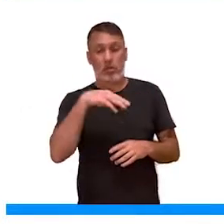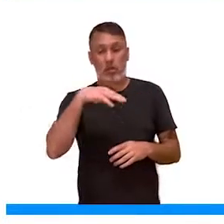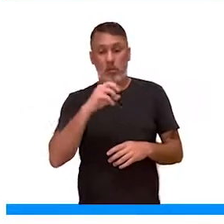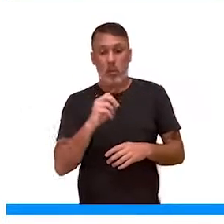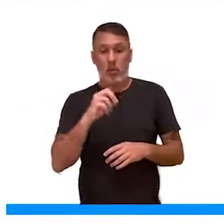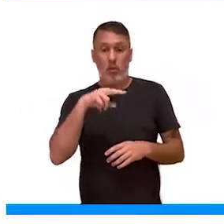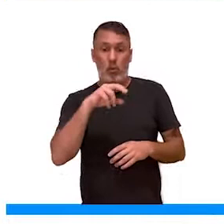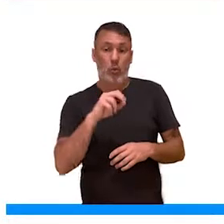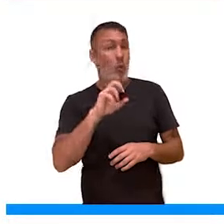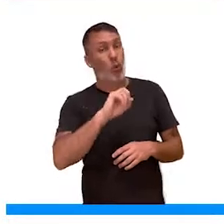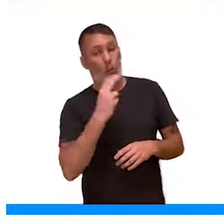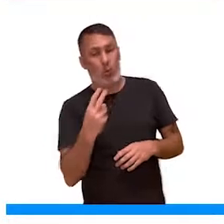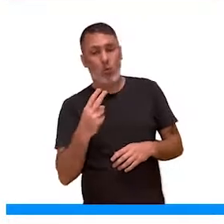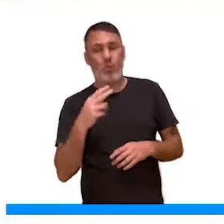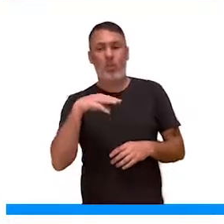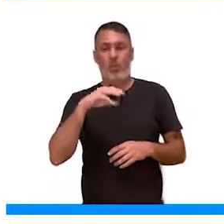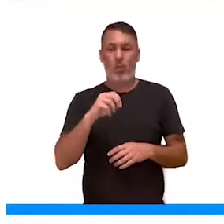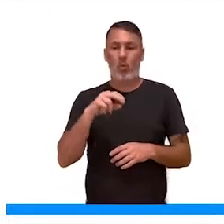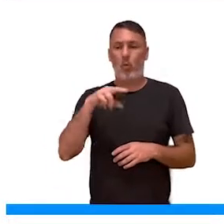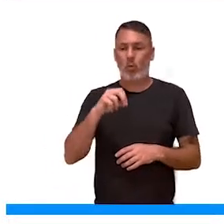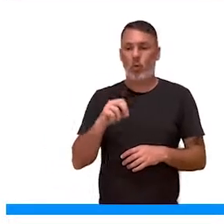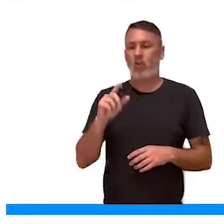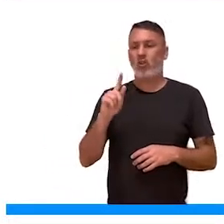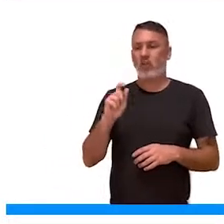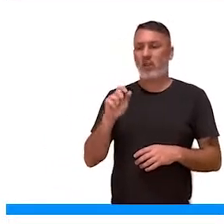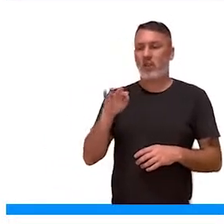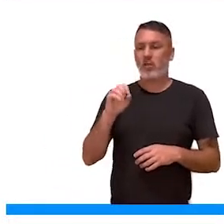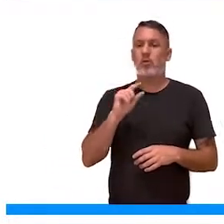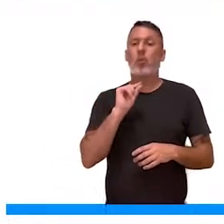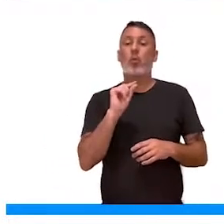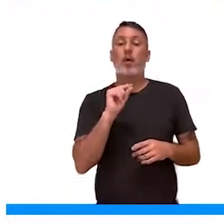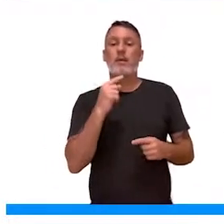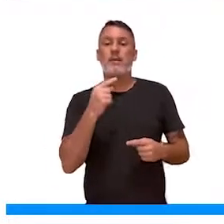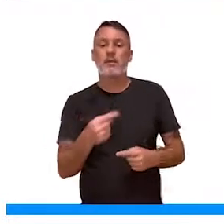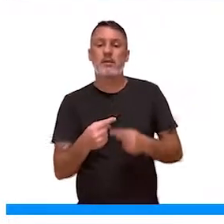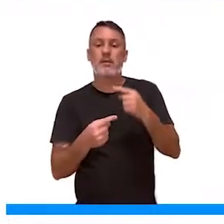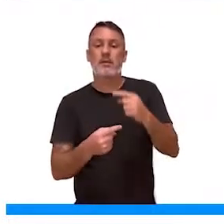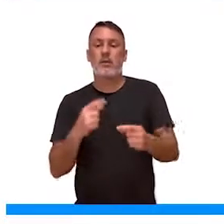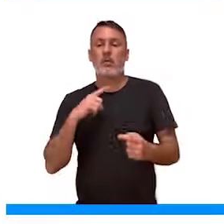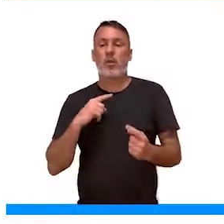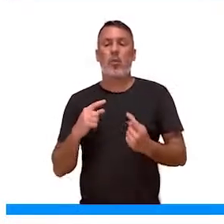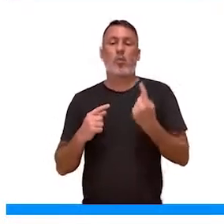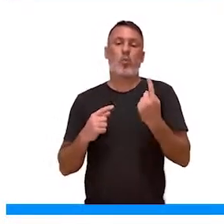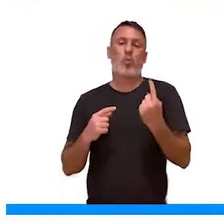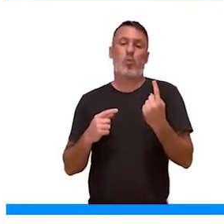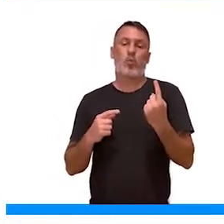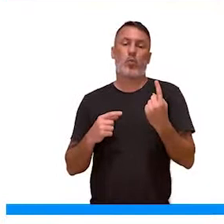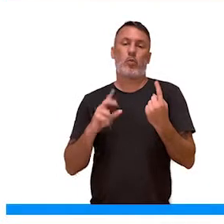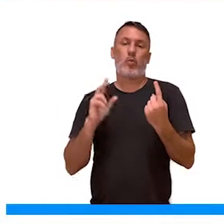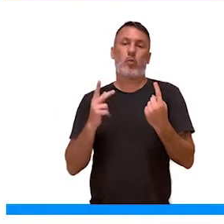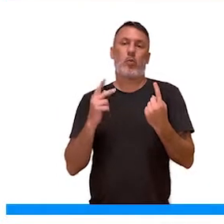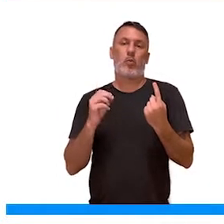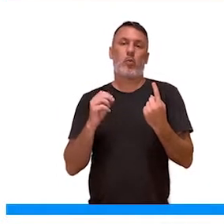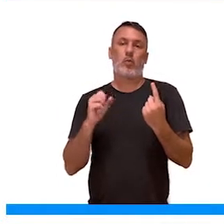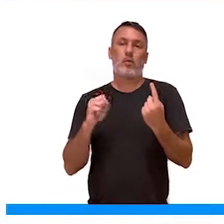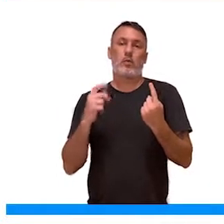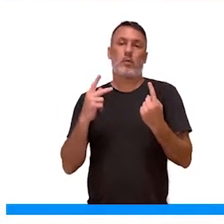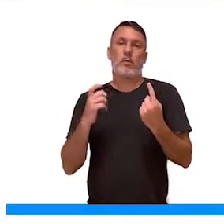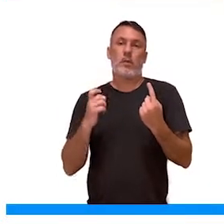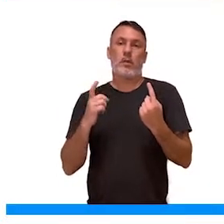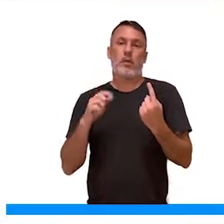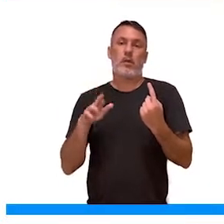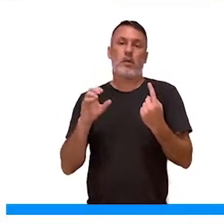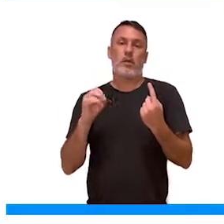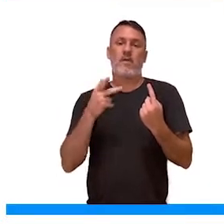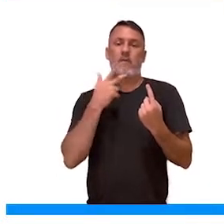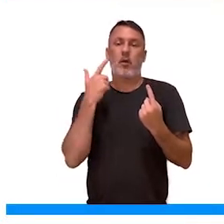eles? Monoxênicos ou monogenéticos, eles realizam o seu ciclo em um único hospedeiro, ou seja, eles